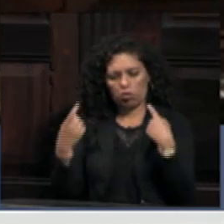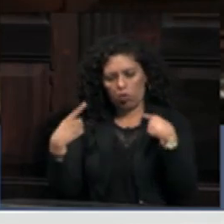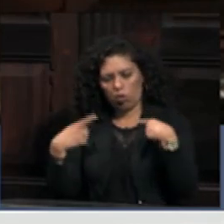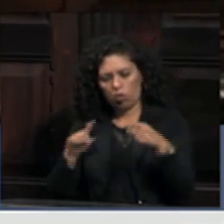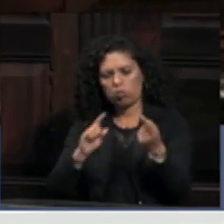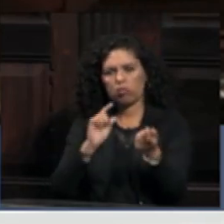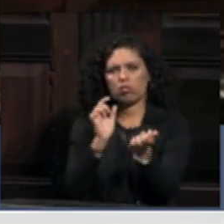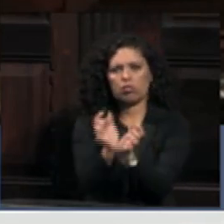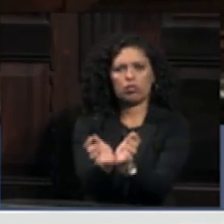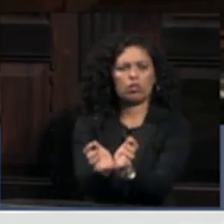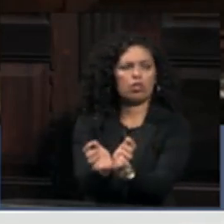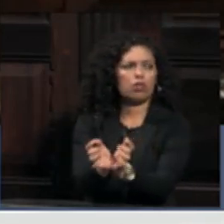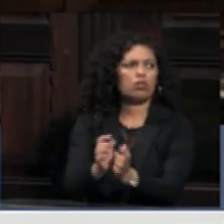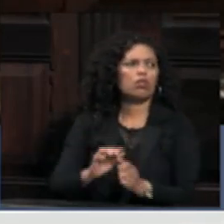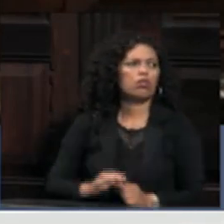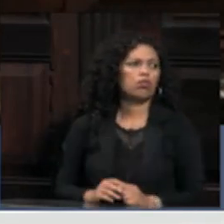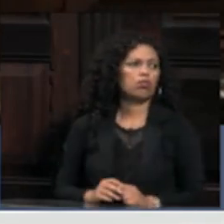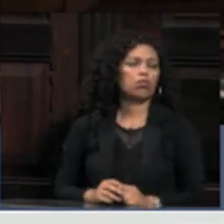escravo.